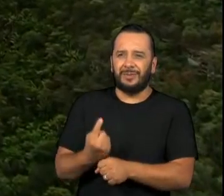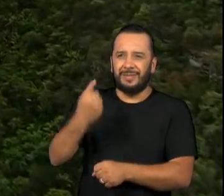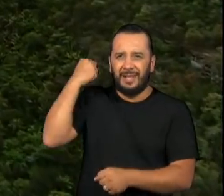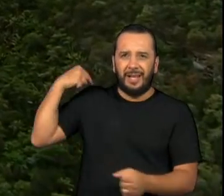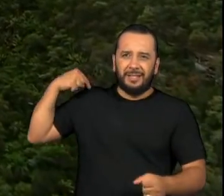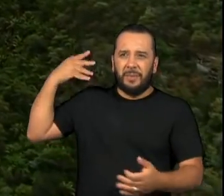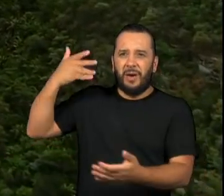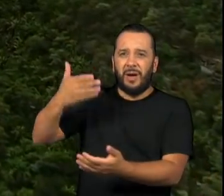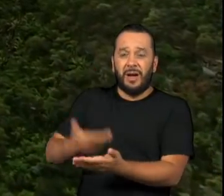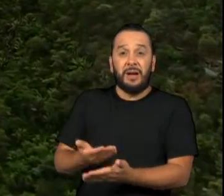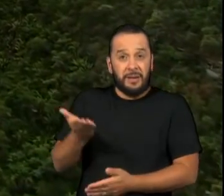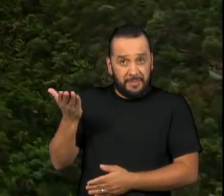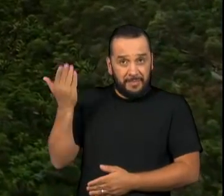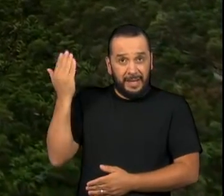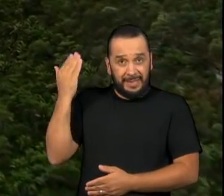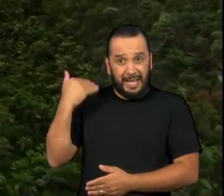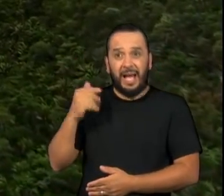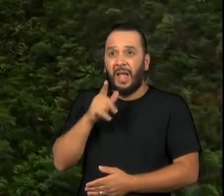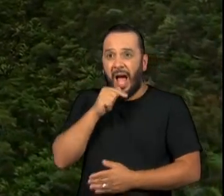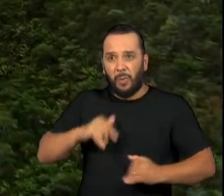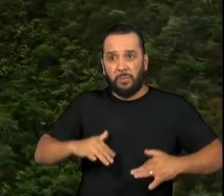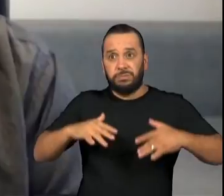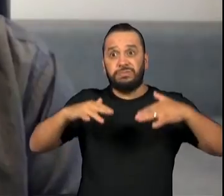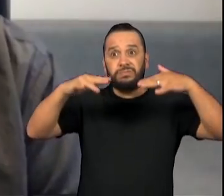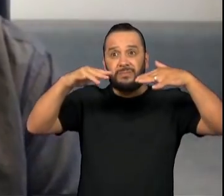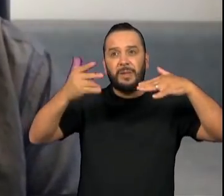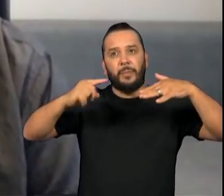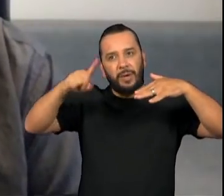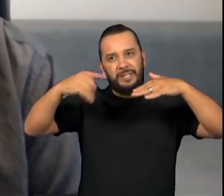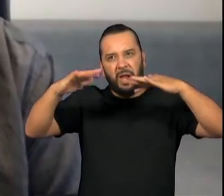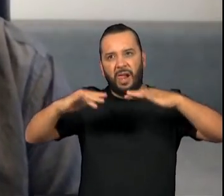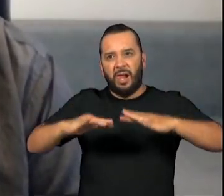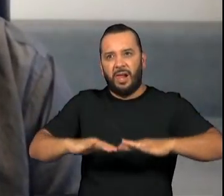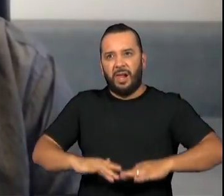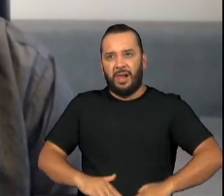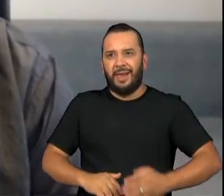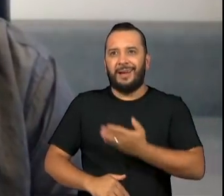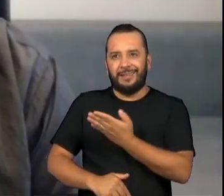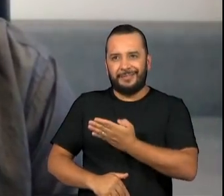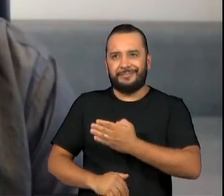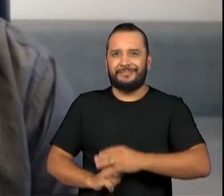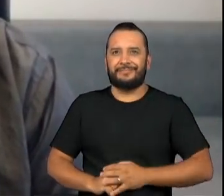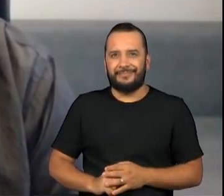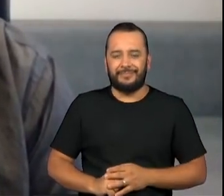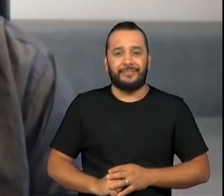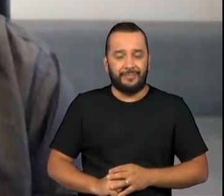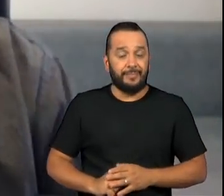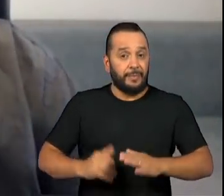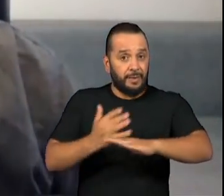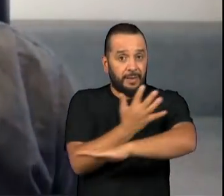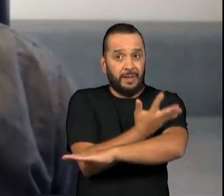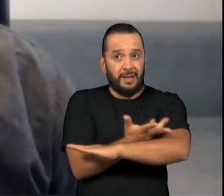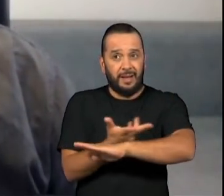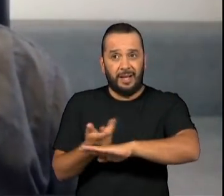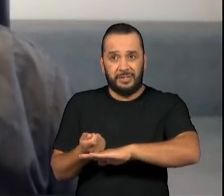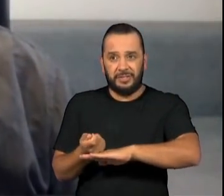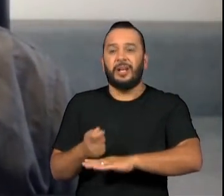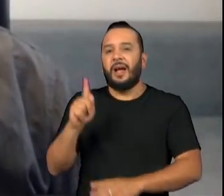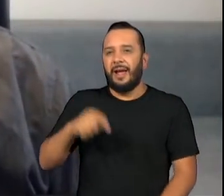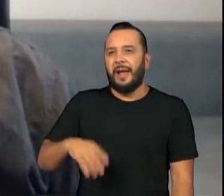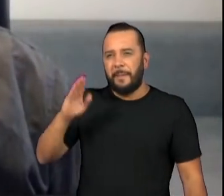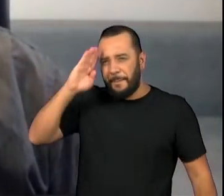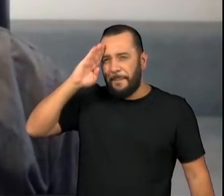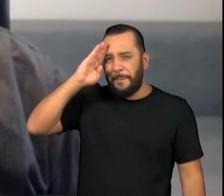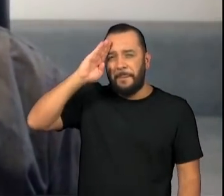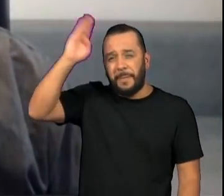fundo do oceano estava aqui. O bioma Caatinga, ele é o principal bioma, a